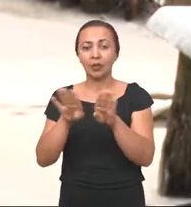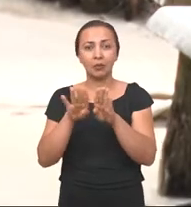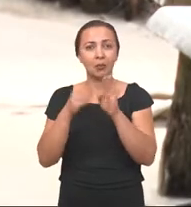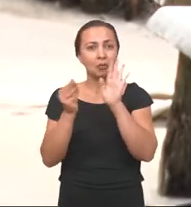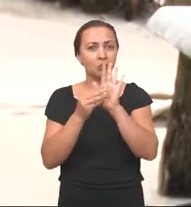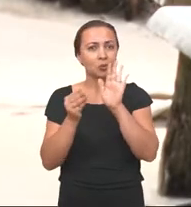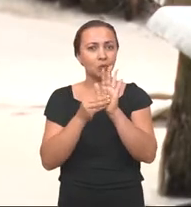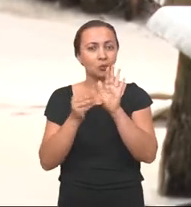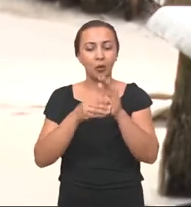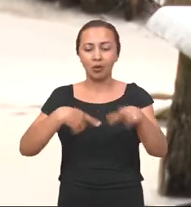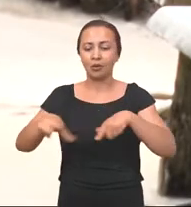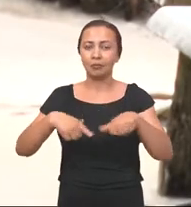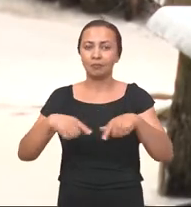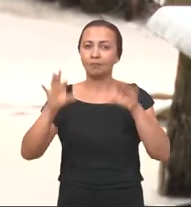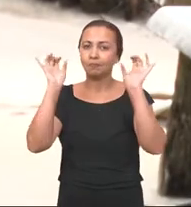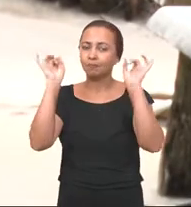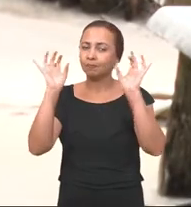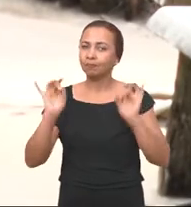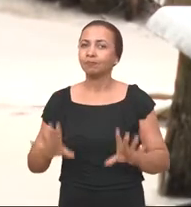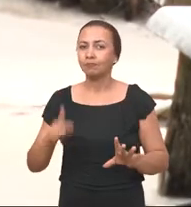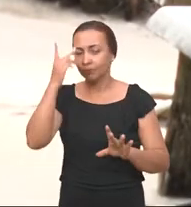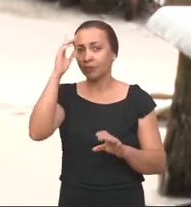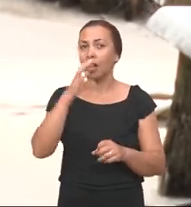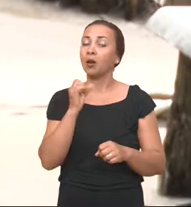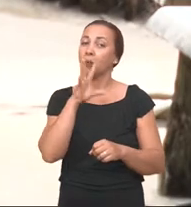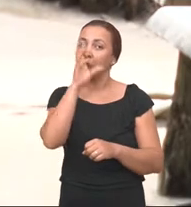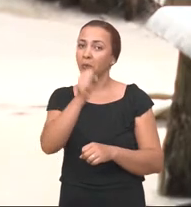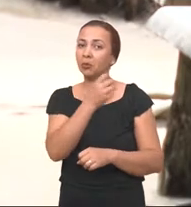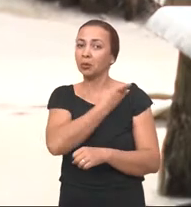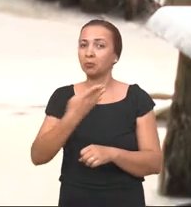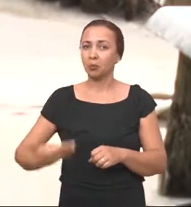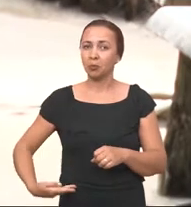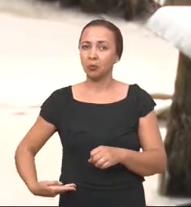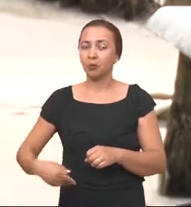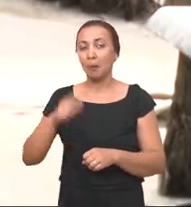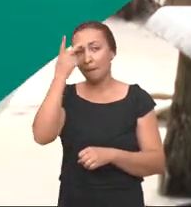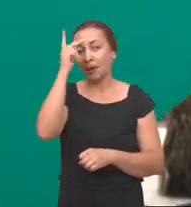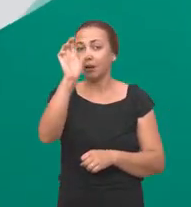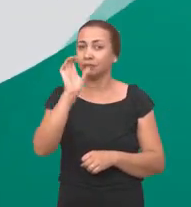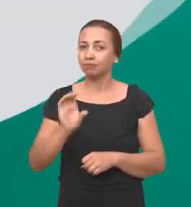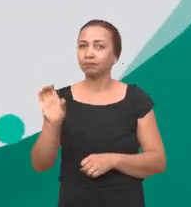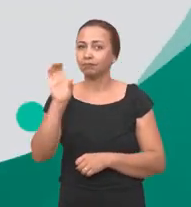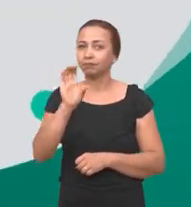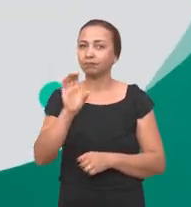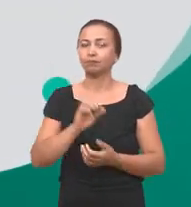além de propor ações específicas ao poder público para cada região.